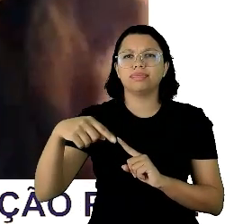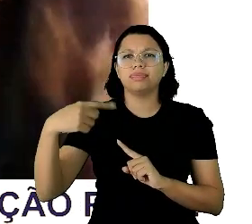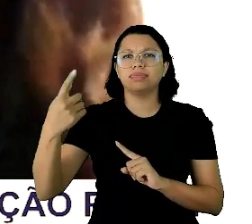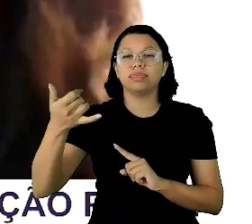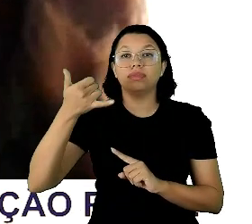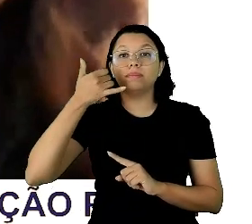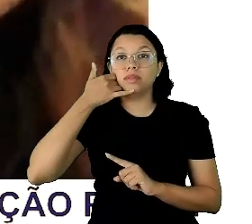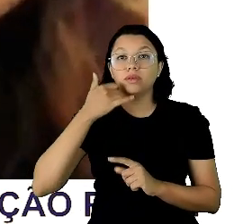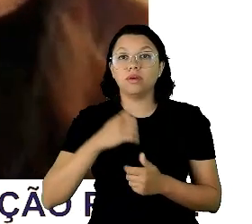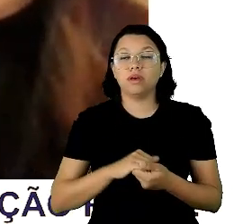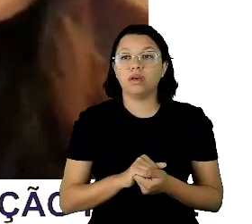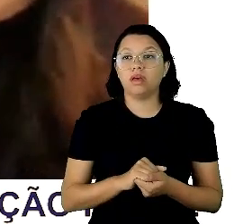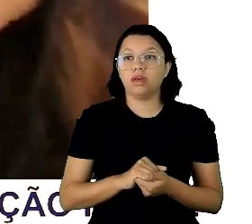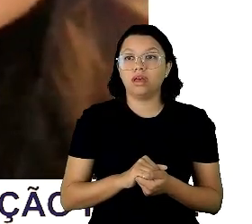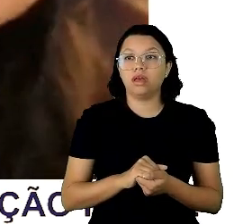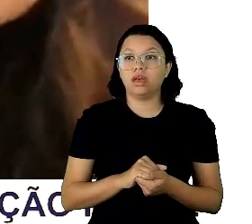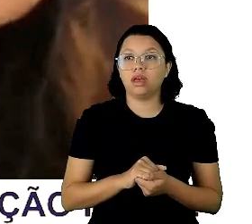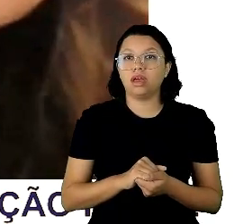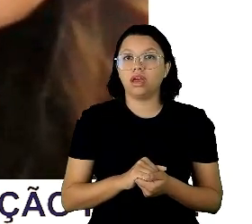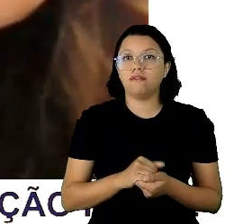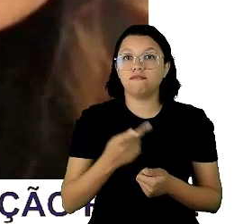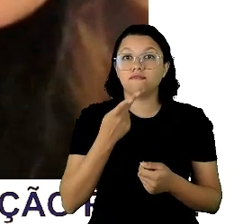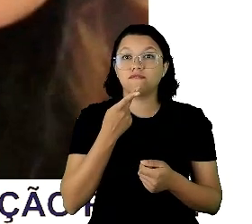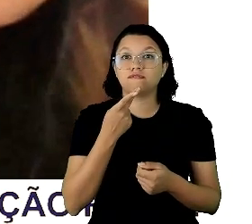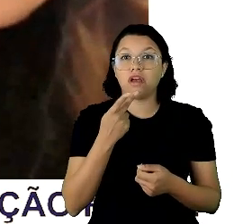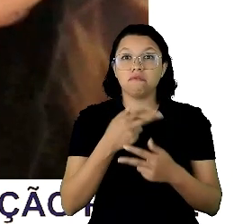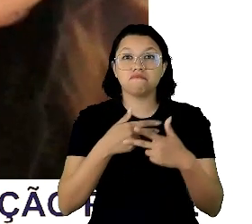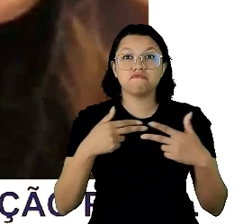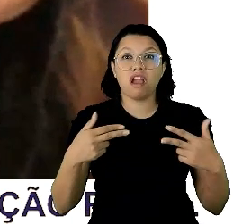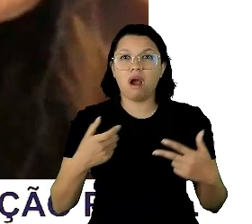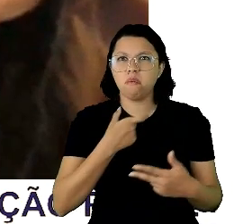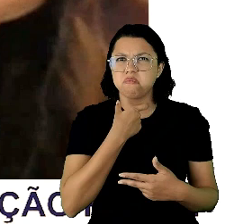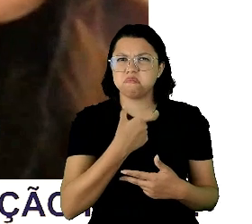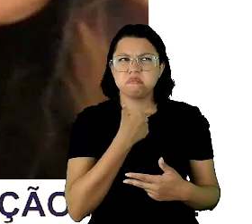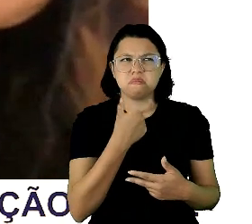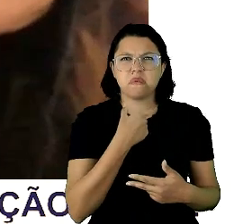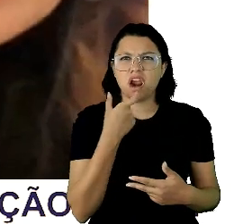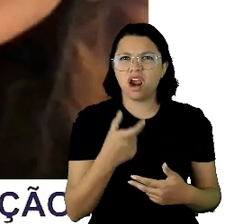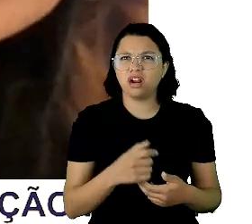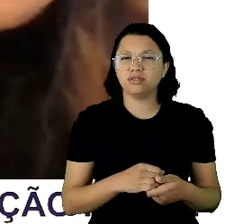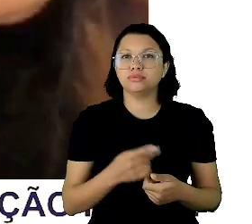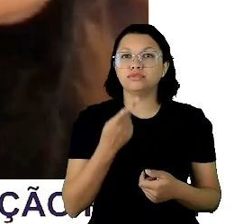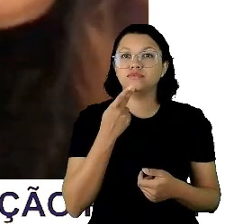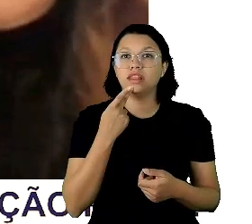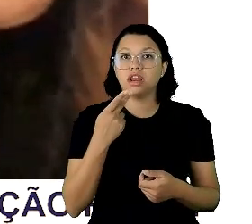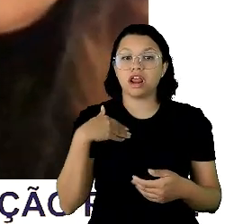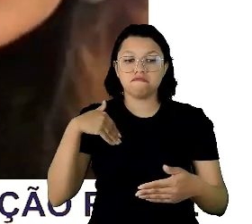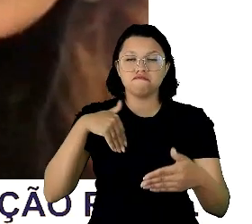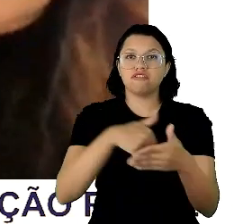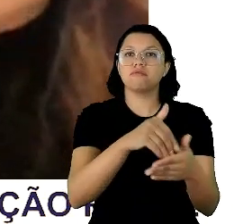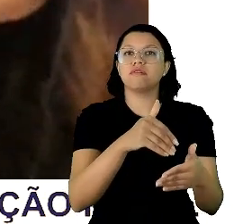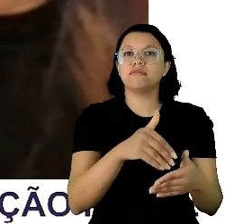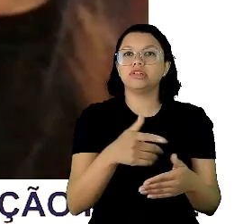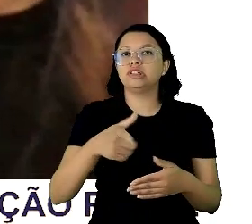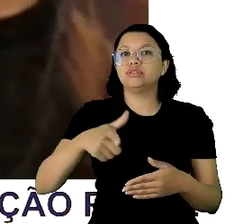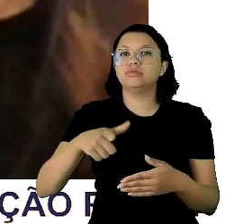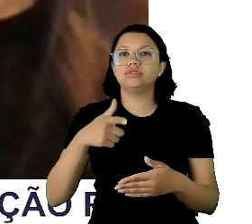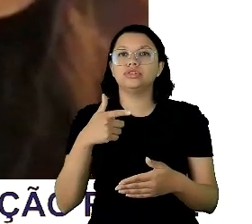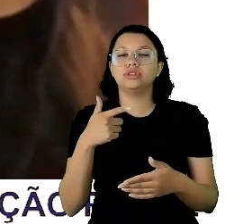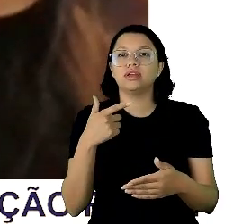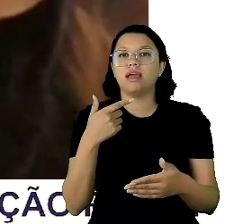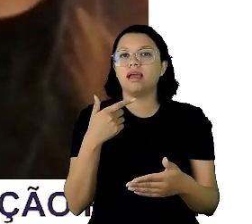fórum, me xingou de tudo quanto foi nome, dizendo que ele foi mandado embora, que ele estava sem emprego, que a culpa era